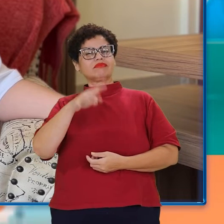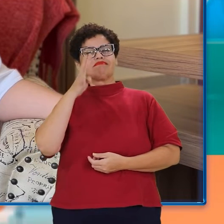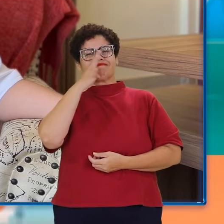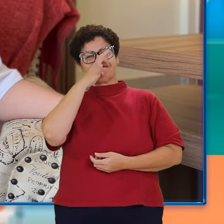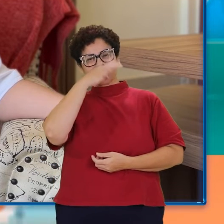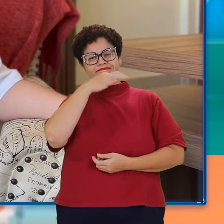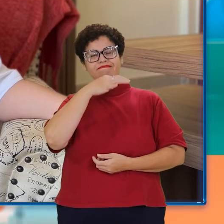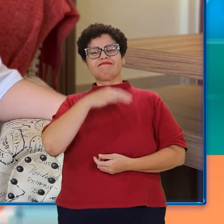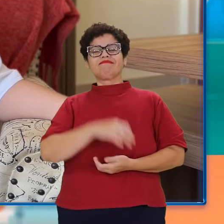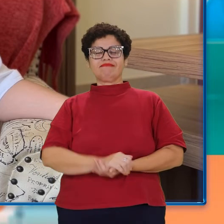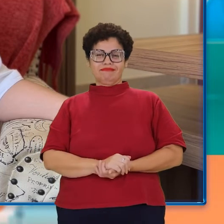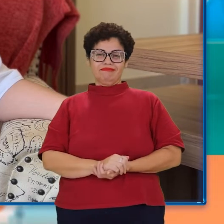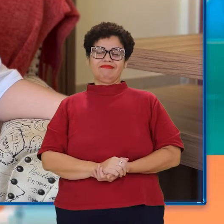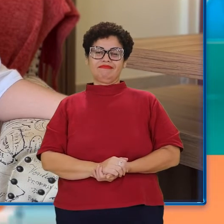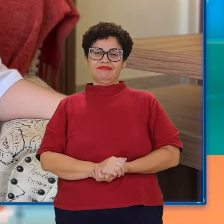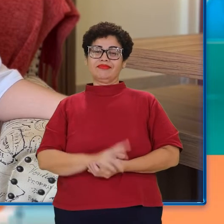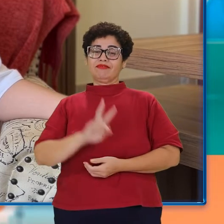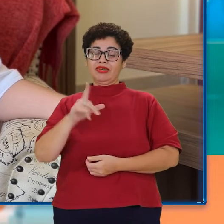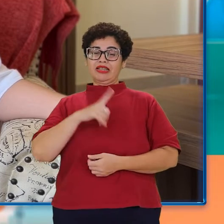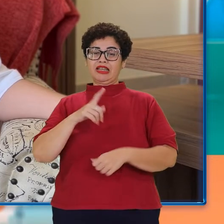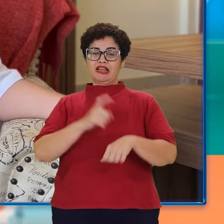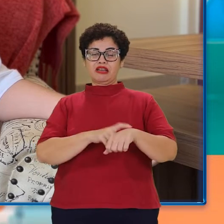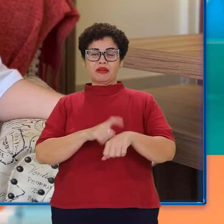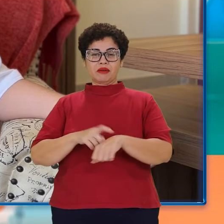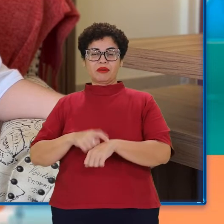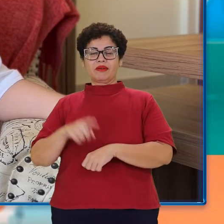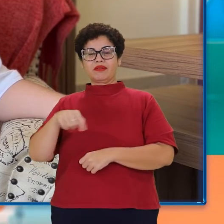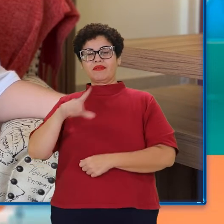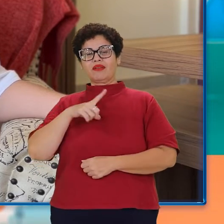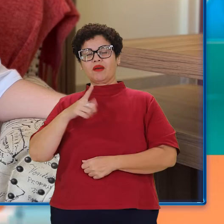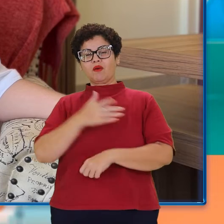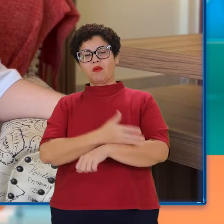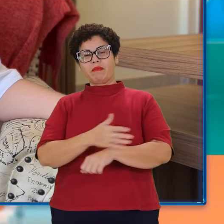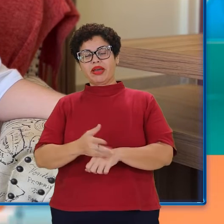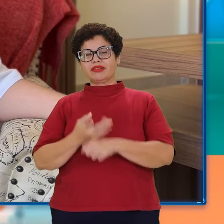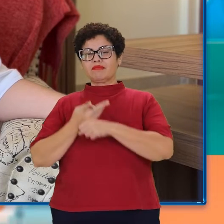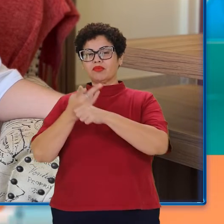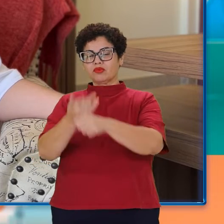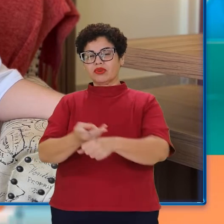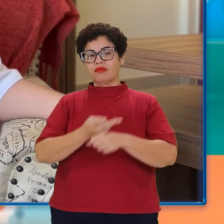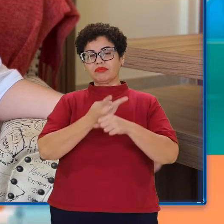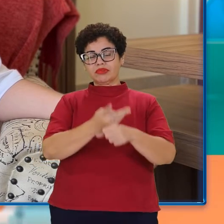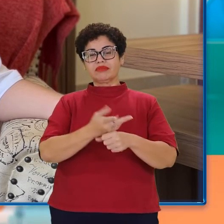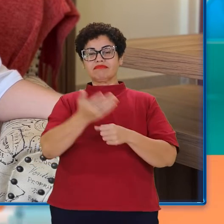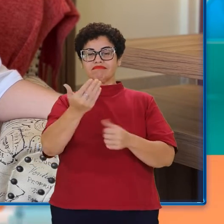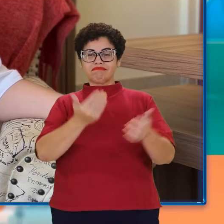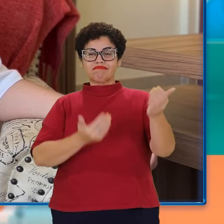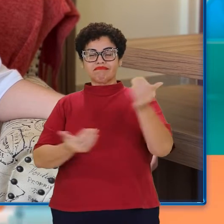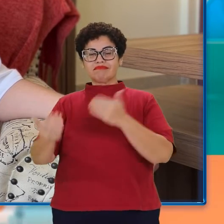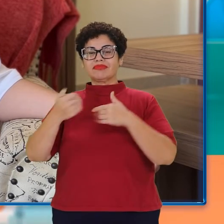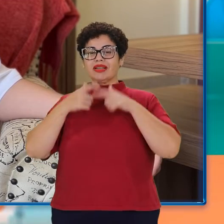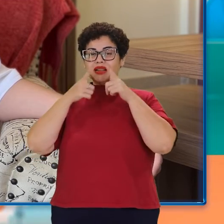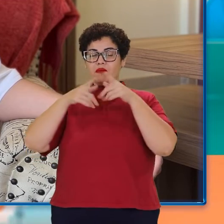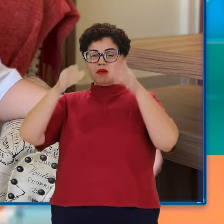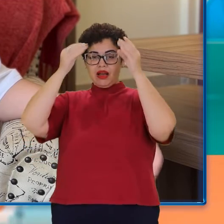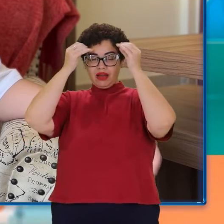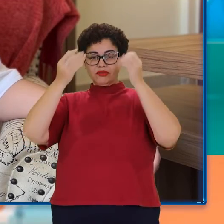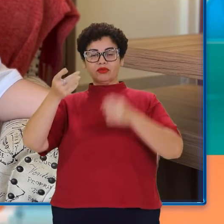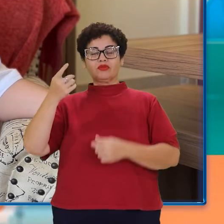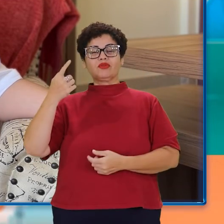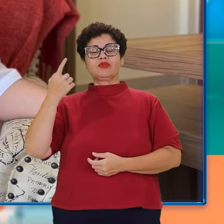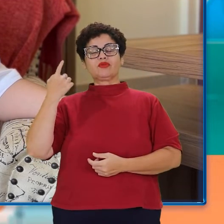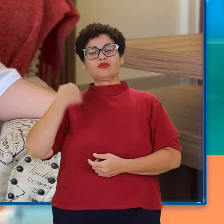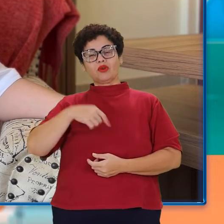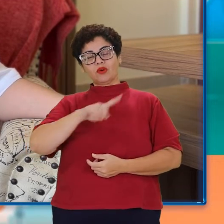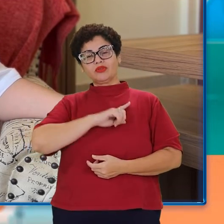falar? Persista. Vai ter momentos que a gente começa a buscar, começa a trazer essa